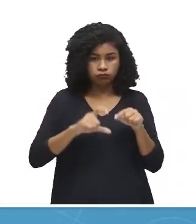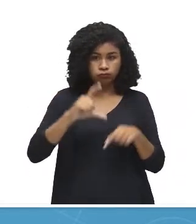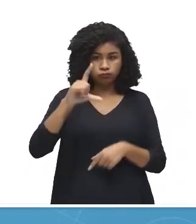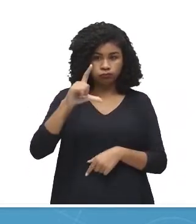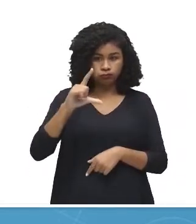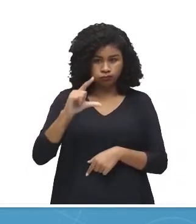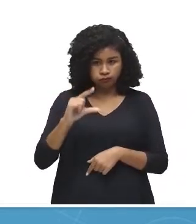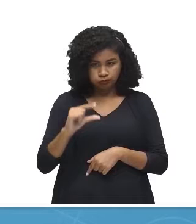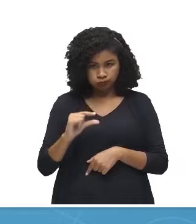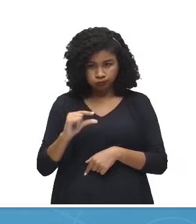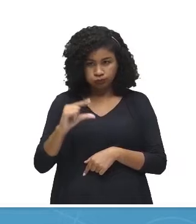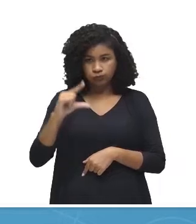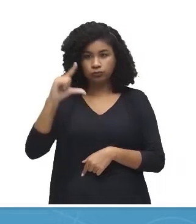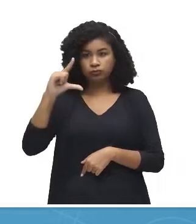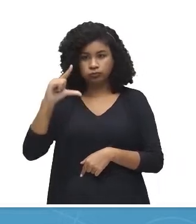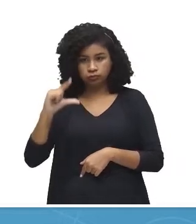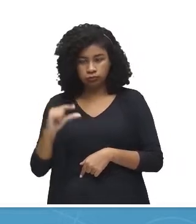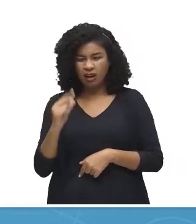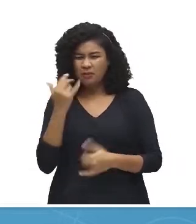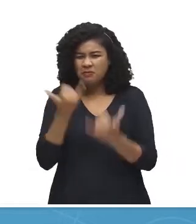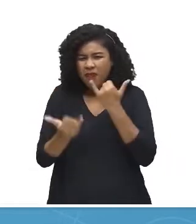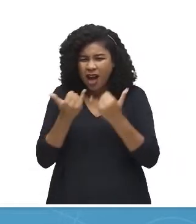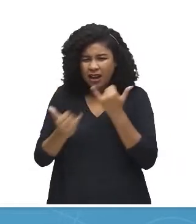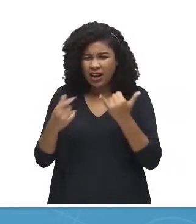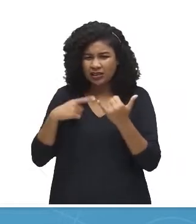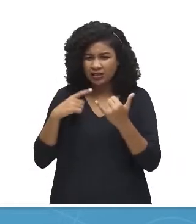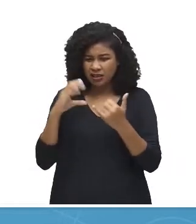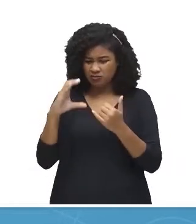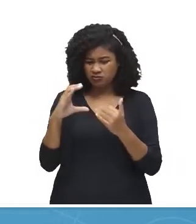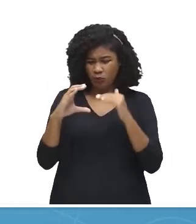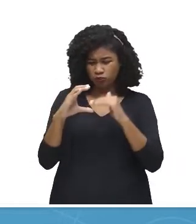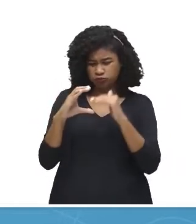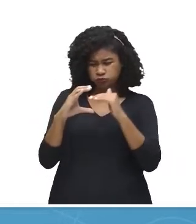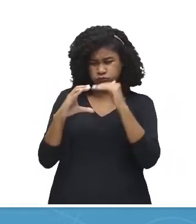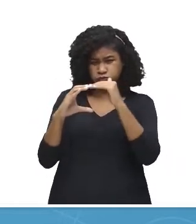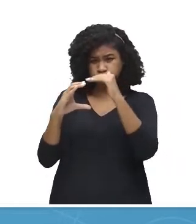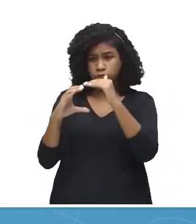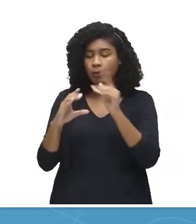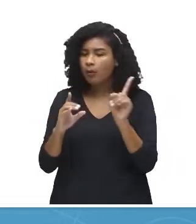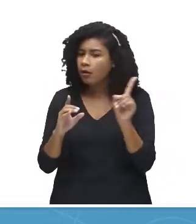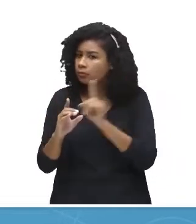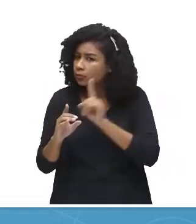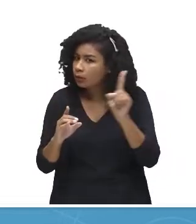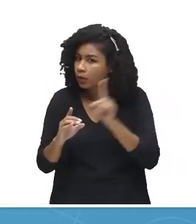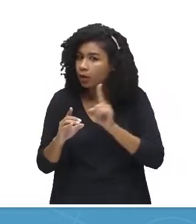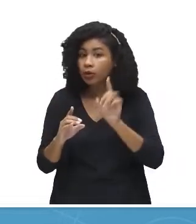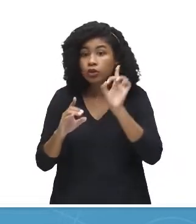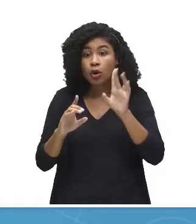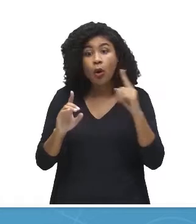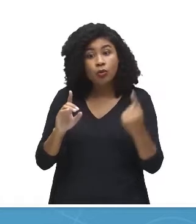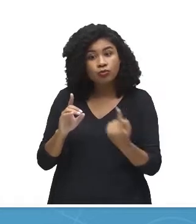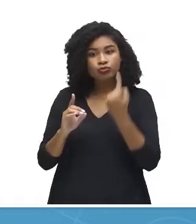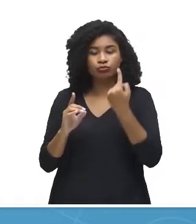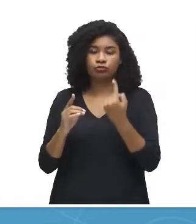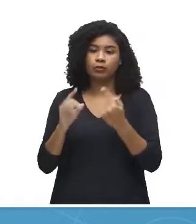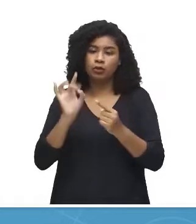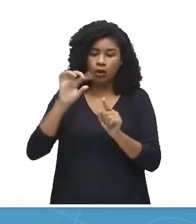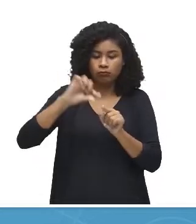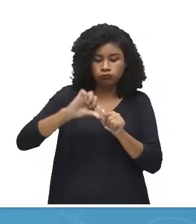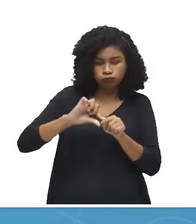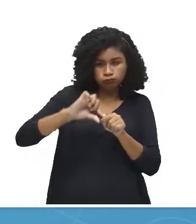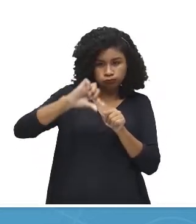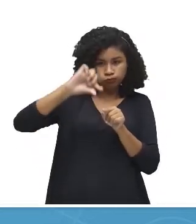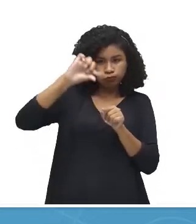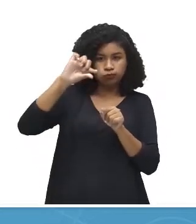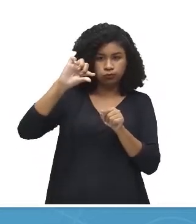mas na verdade é só uma, tá? Então, por isso é chamado de epitélio pseudoestratificado, que as células são compridas,